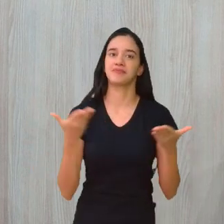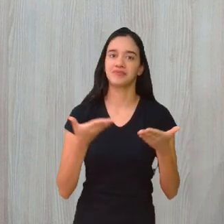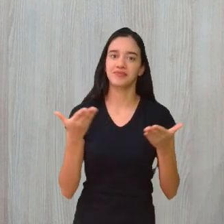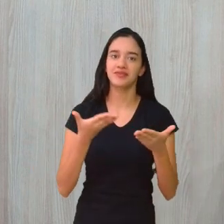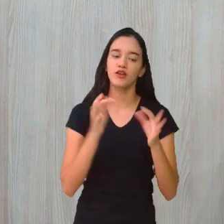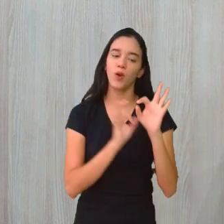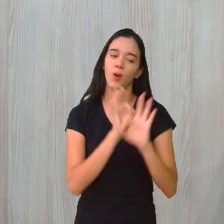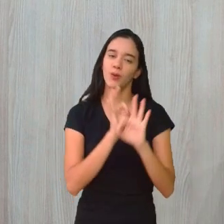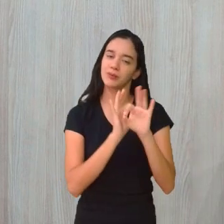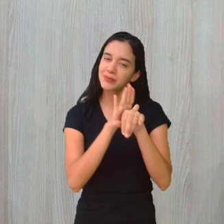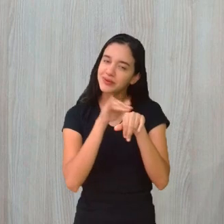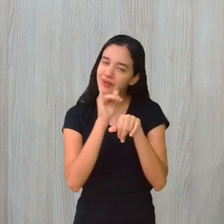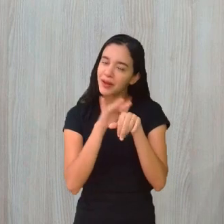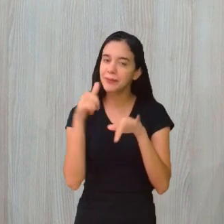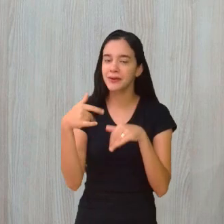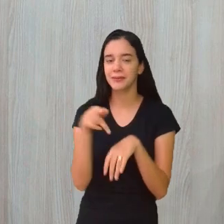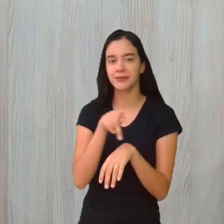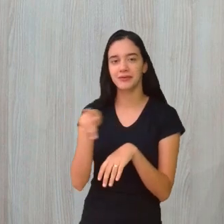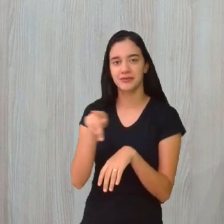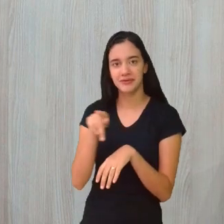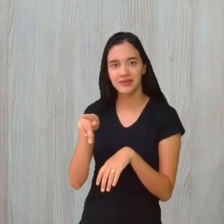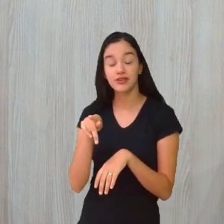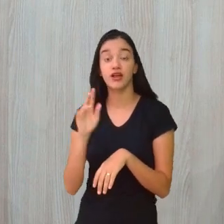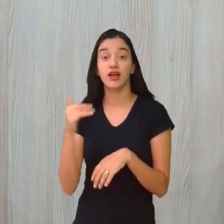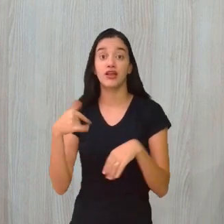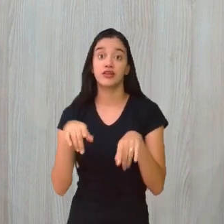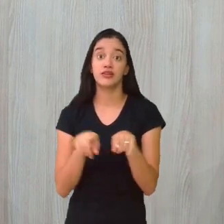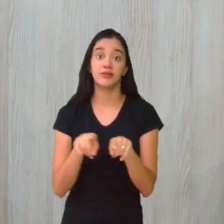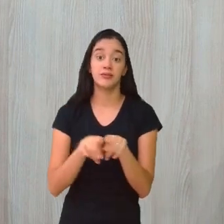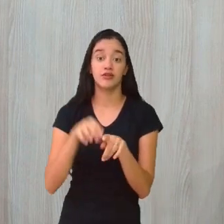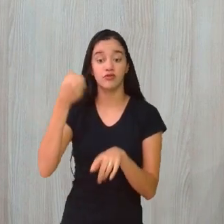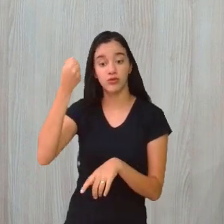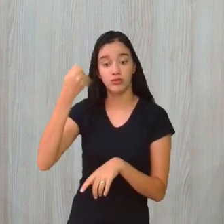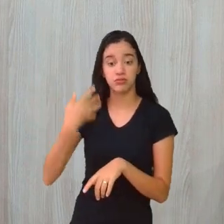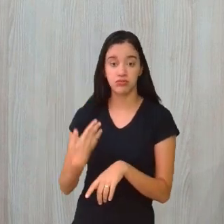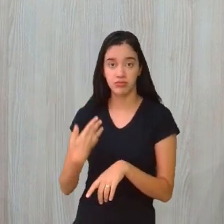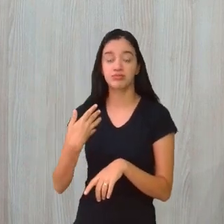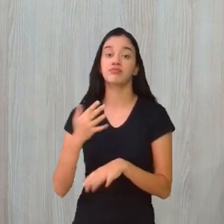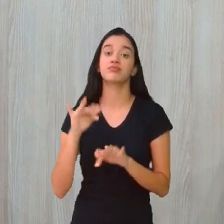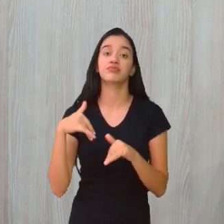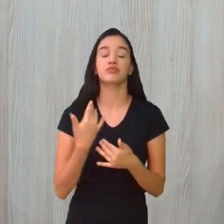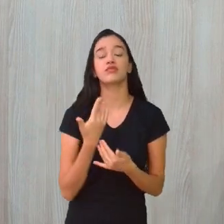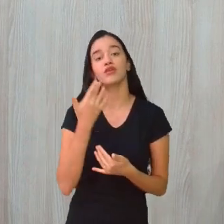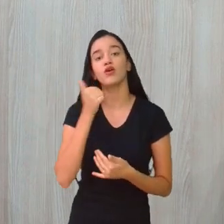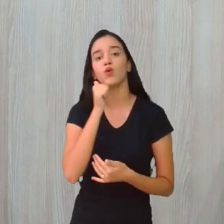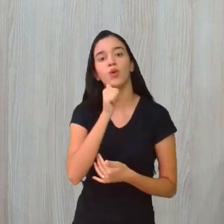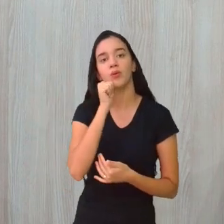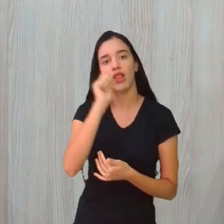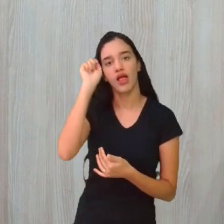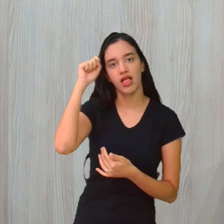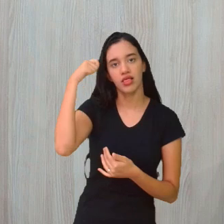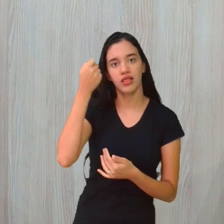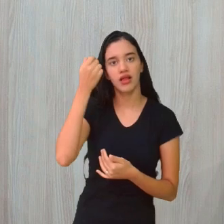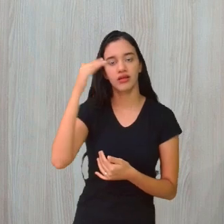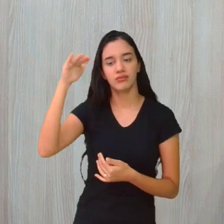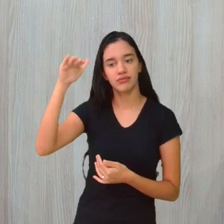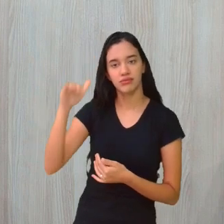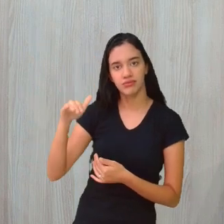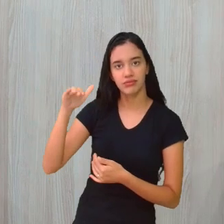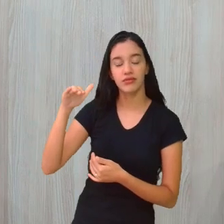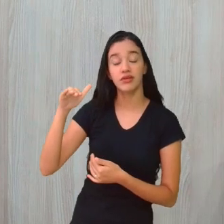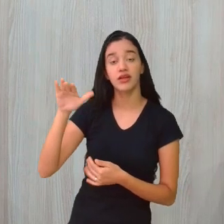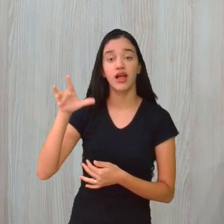carinho pela professora Adriana. E como ela fez, eu também vou me autodescrever, tá? Eu sou uma mulher negra de estatura